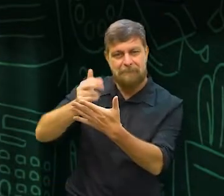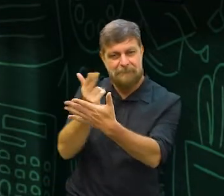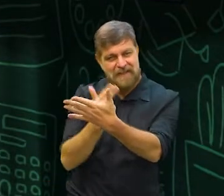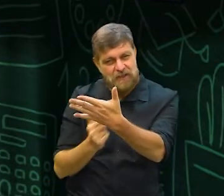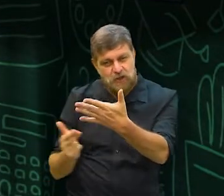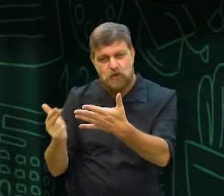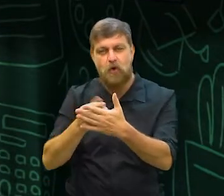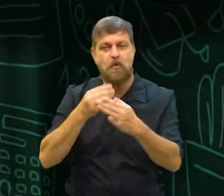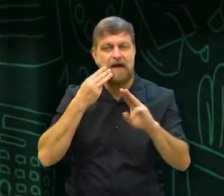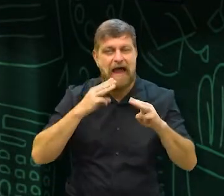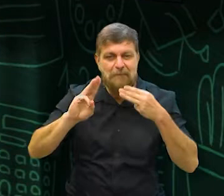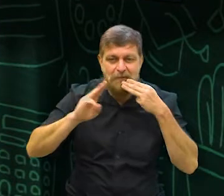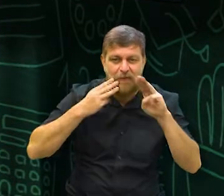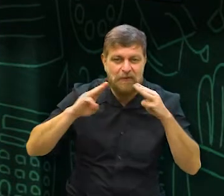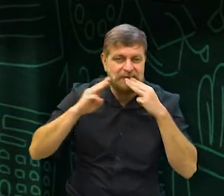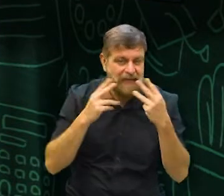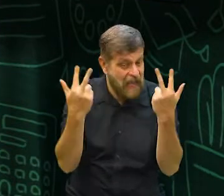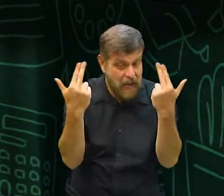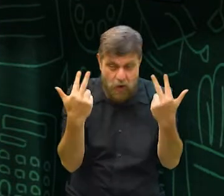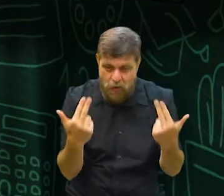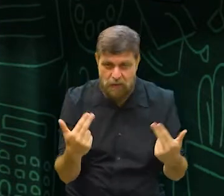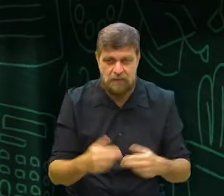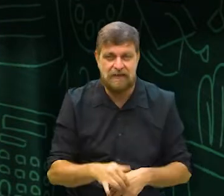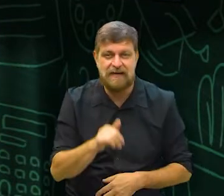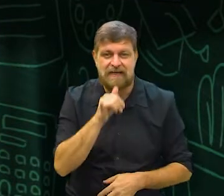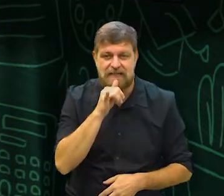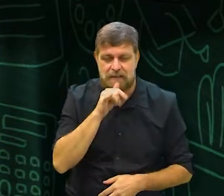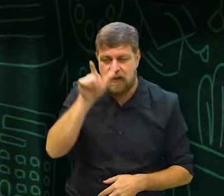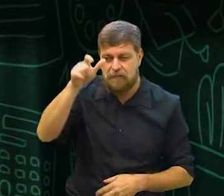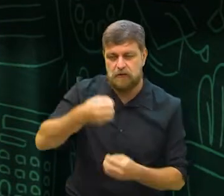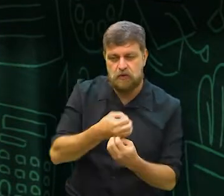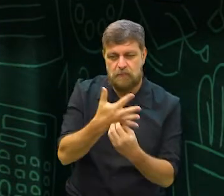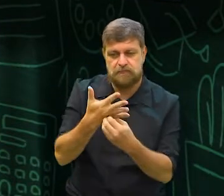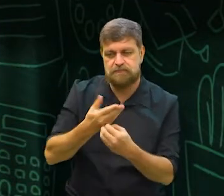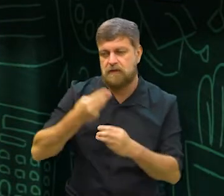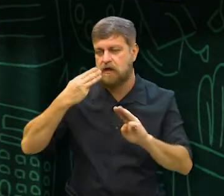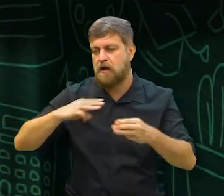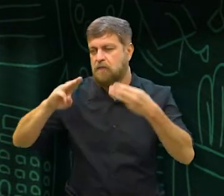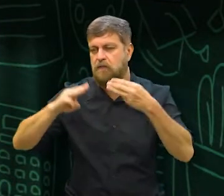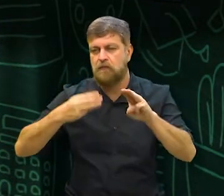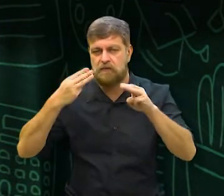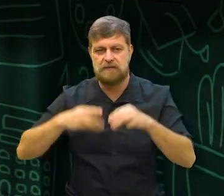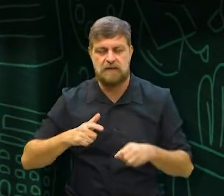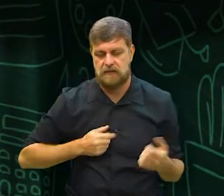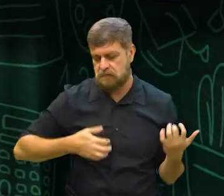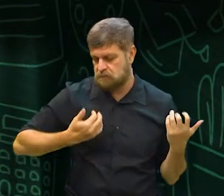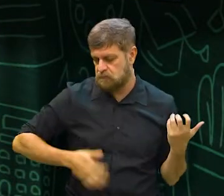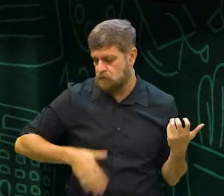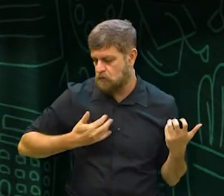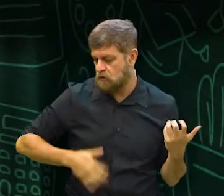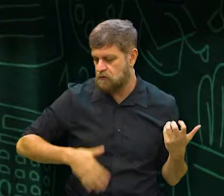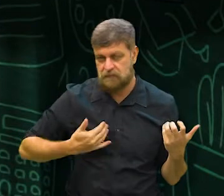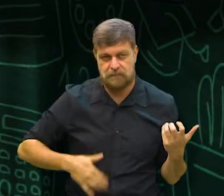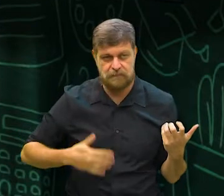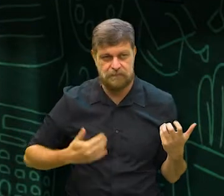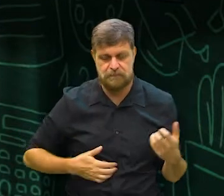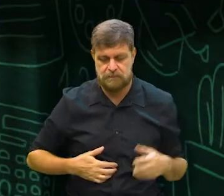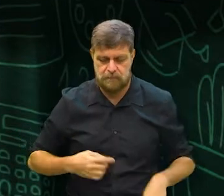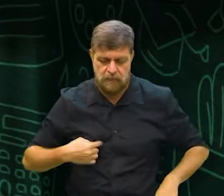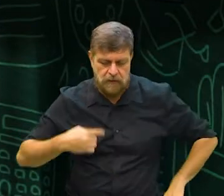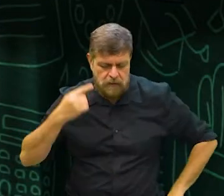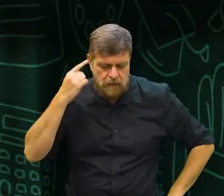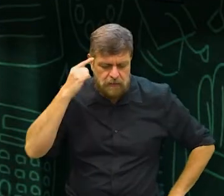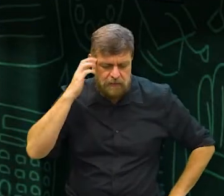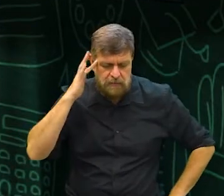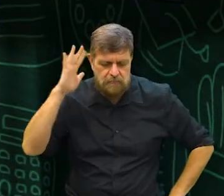por exemplo, aquele artista, por exemplo, que é um músico, que toca violão, sei lá, aí ele